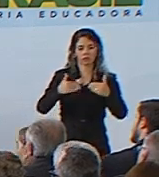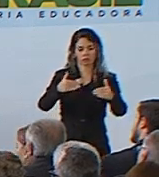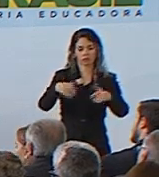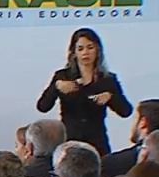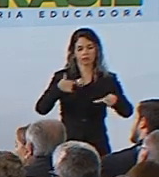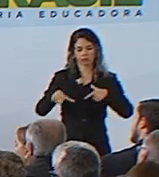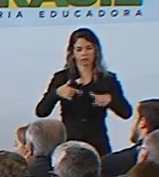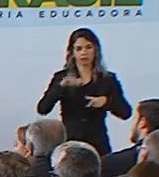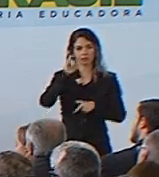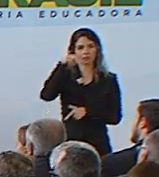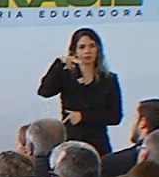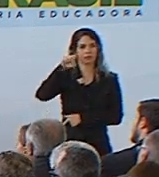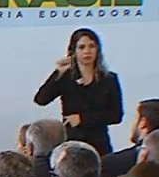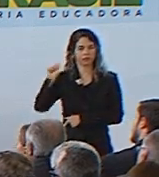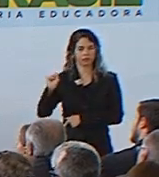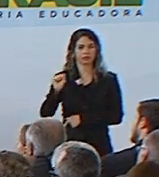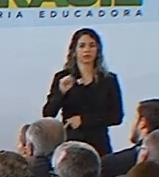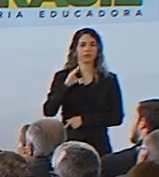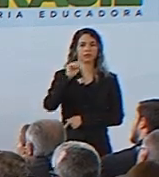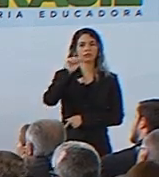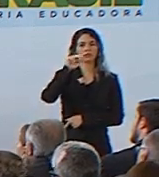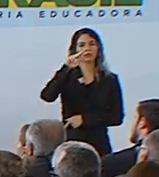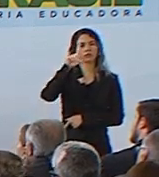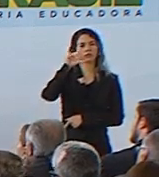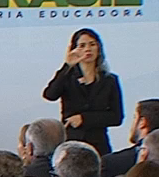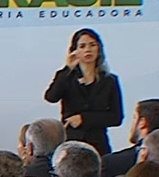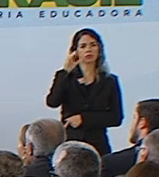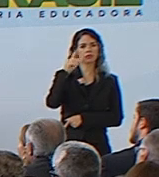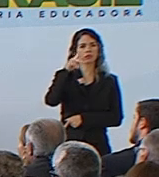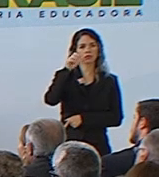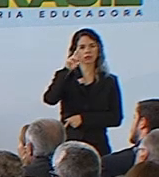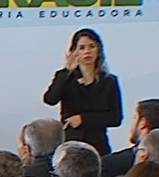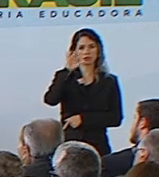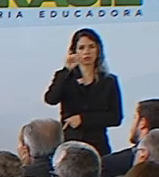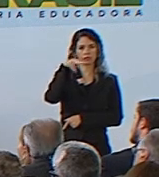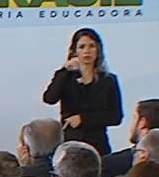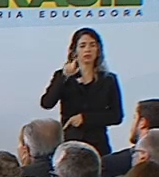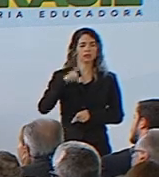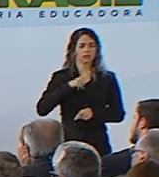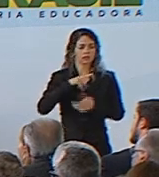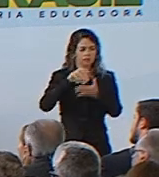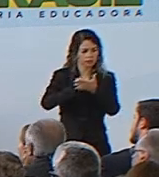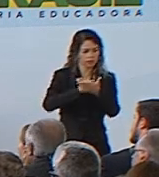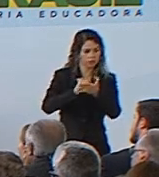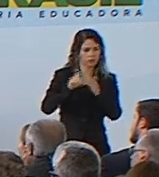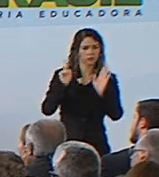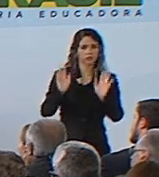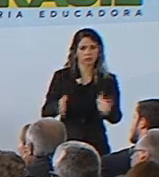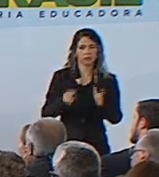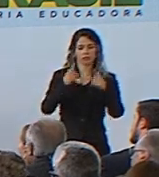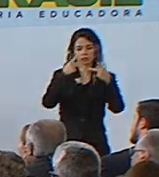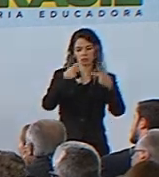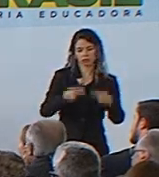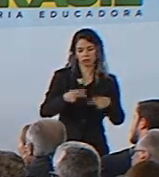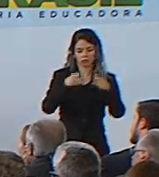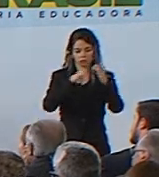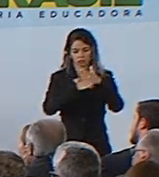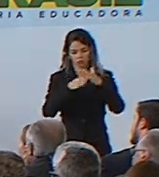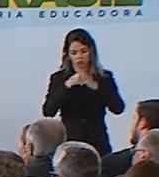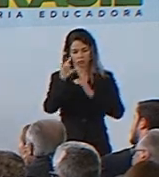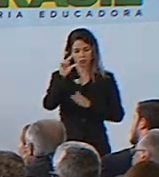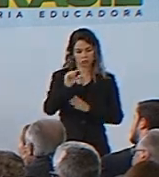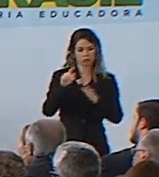Previdência Social Cláudio Puti que como relator do projeto da micro e pequena empr